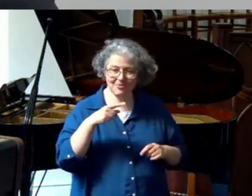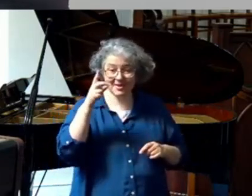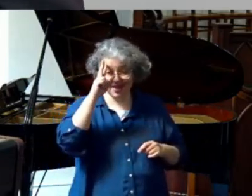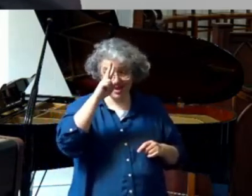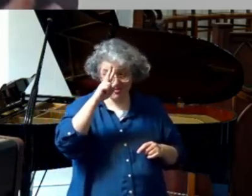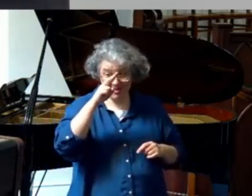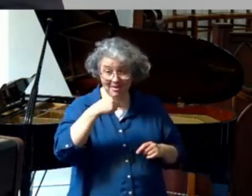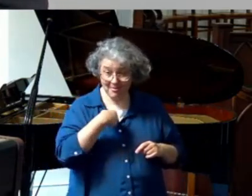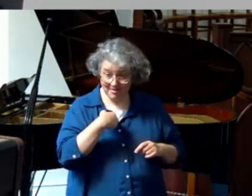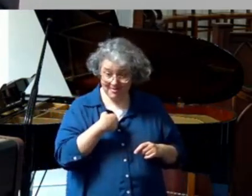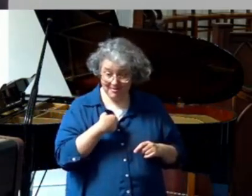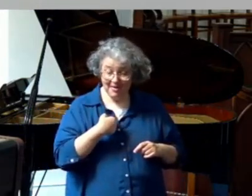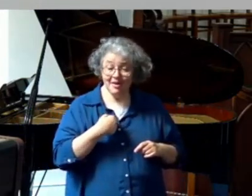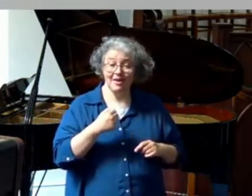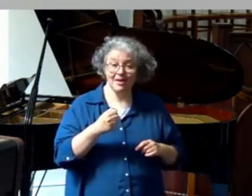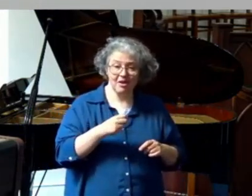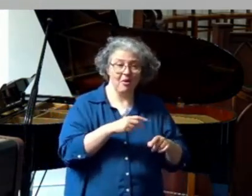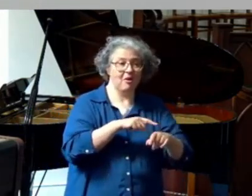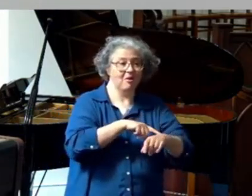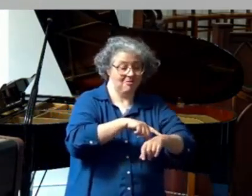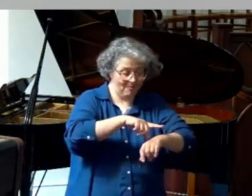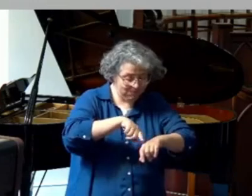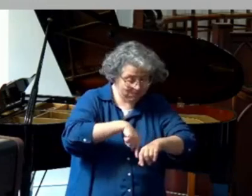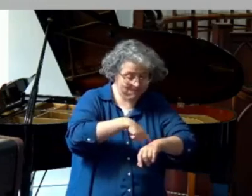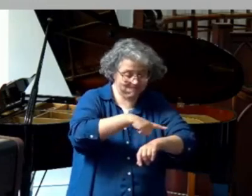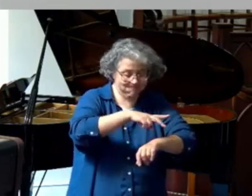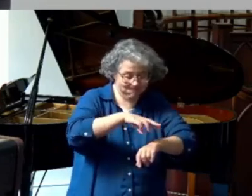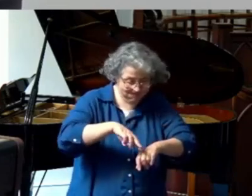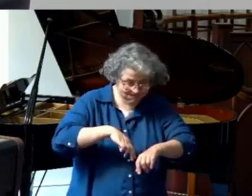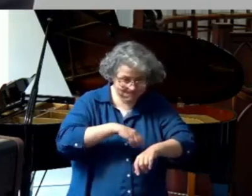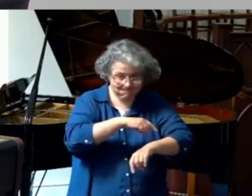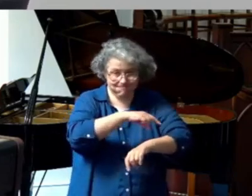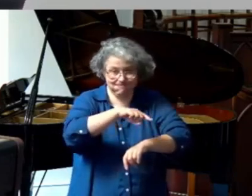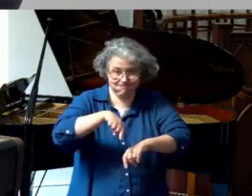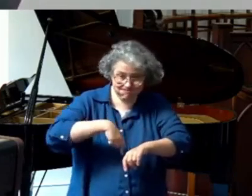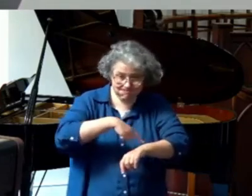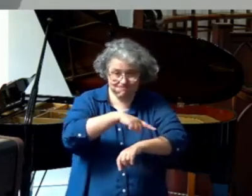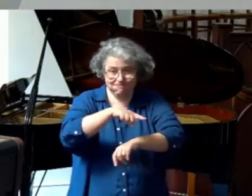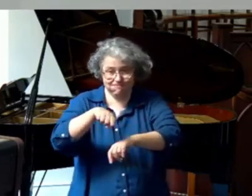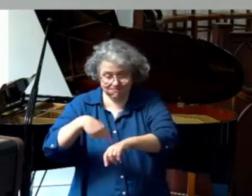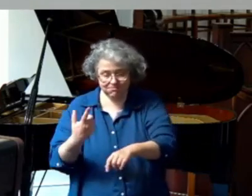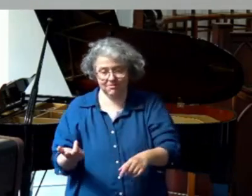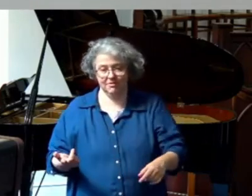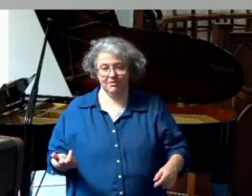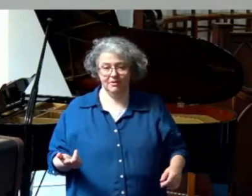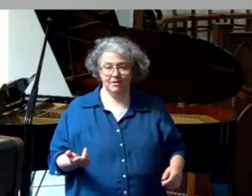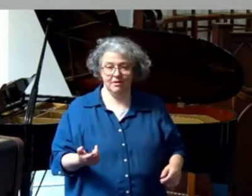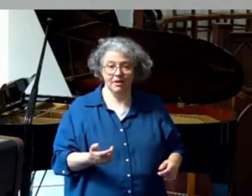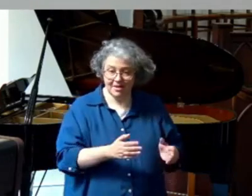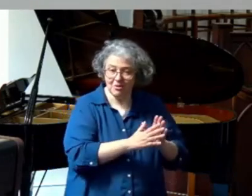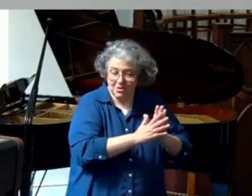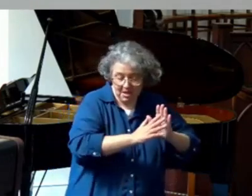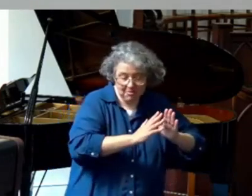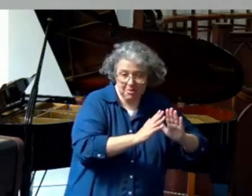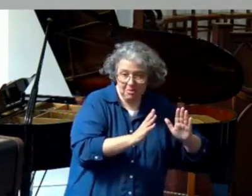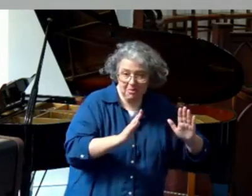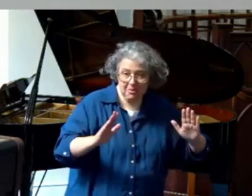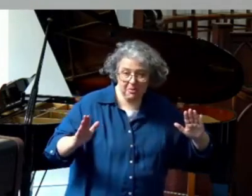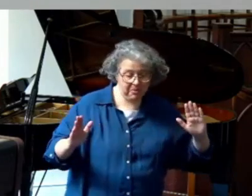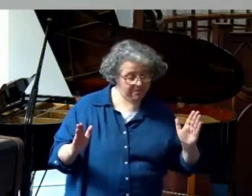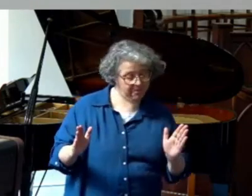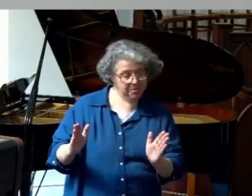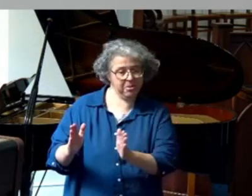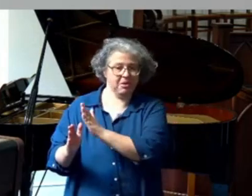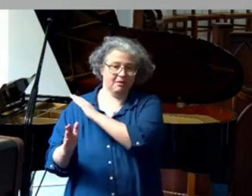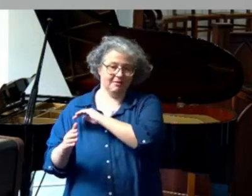passa. E então, por eu não usá-lo tanto e ele ficar bastante lá no roupeiro, quando eu olho para ele hoje, ele parece mais novo que eu até.